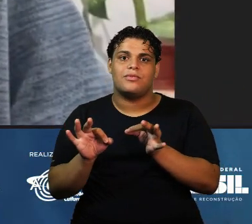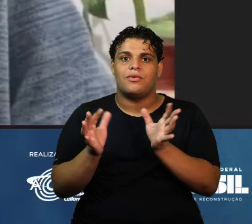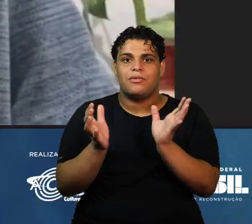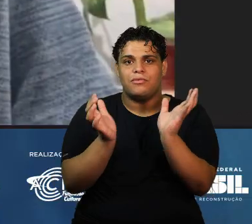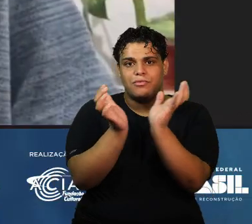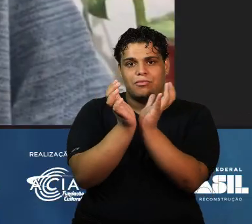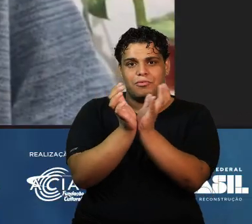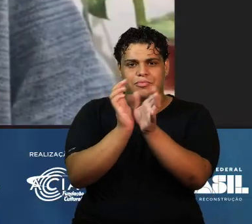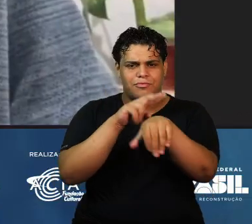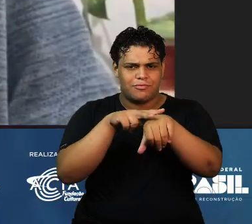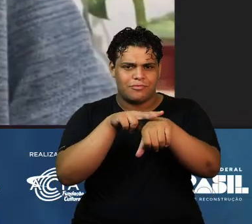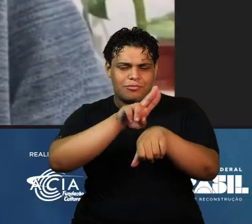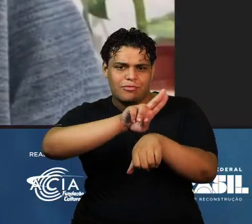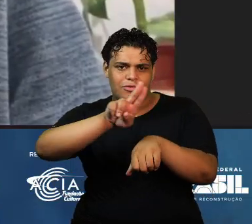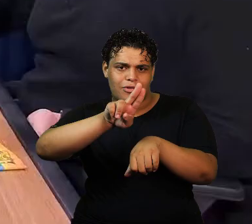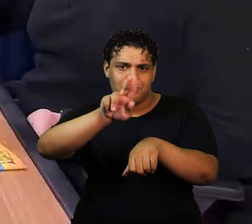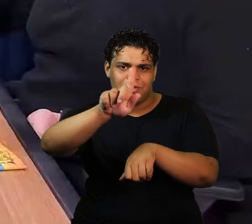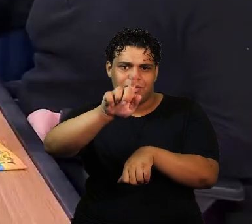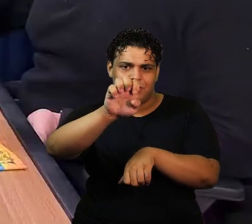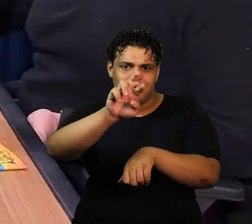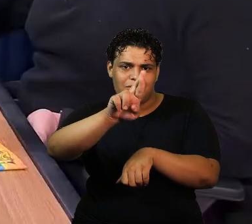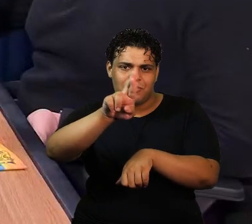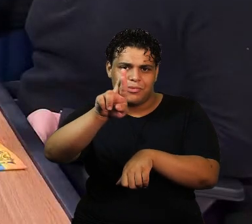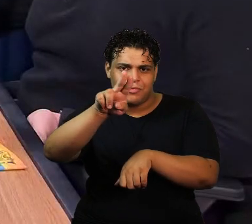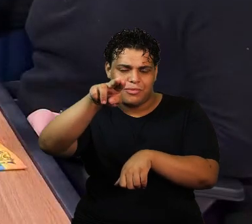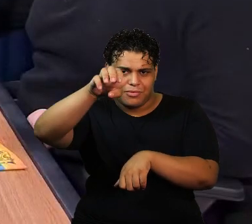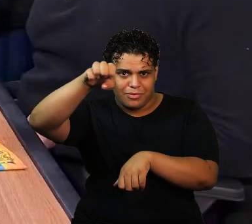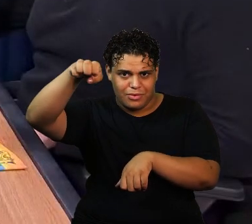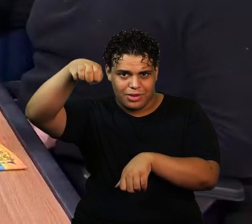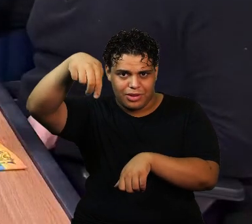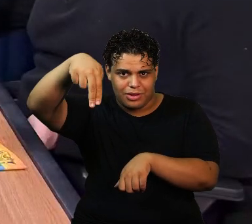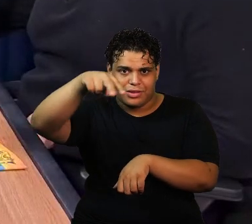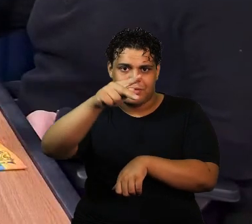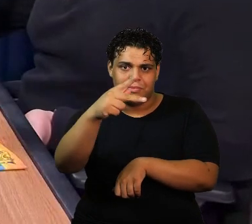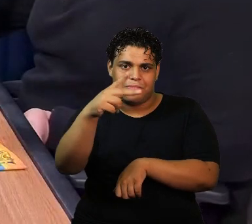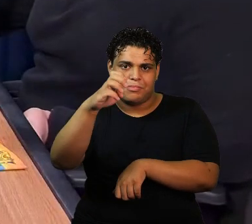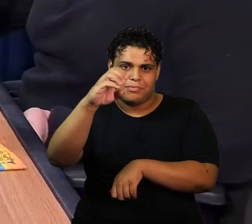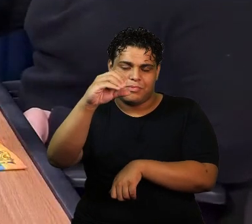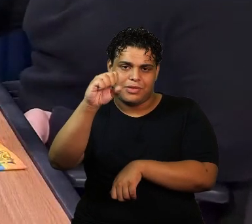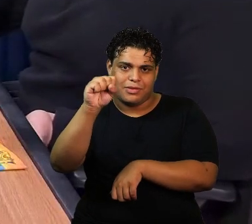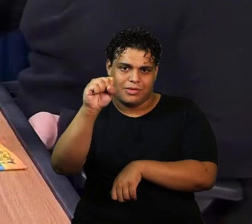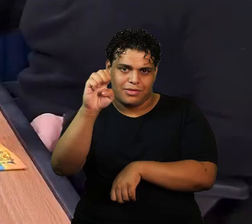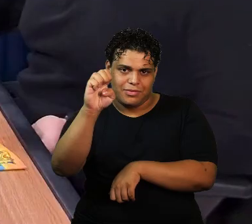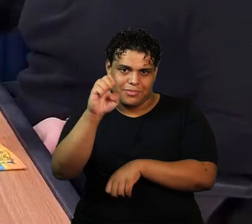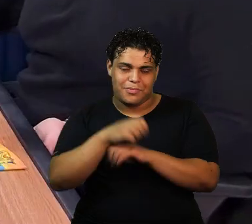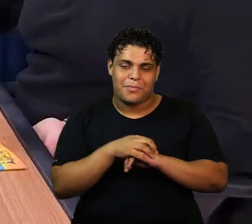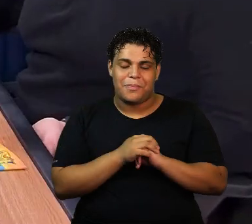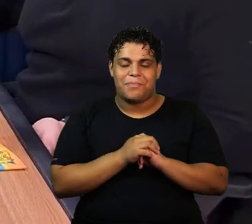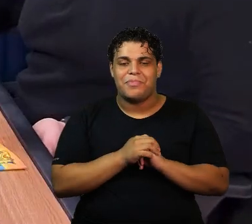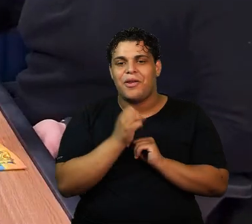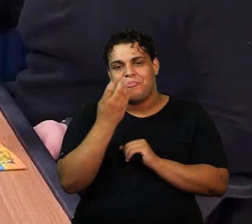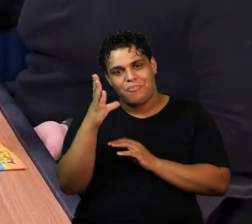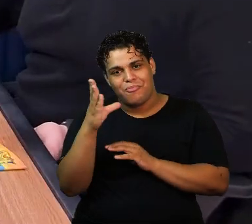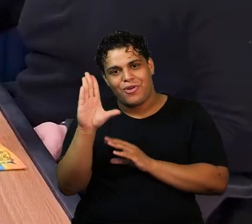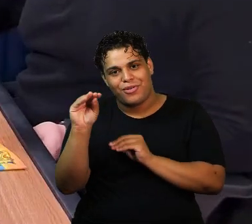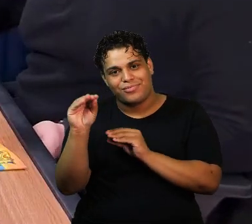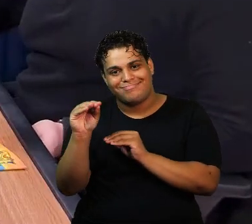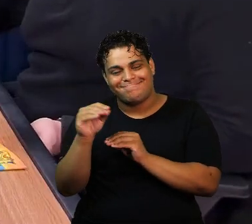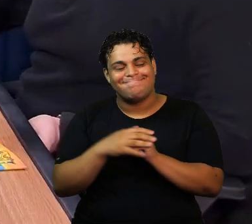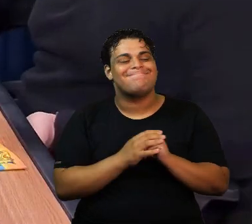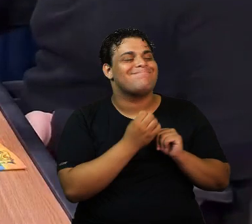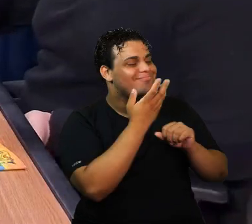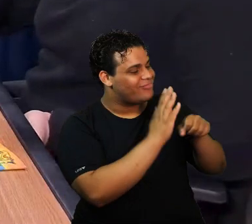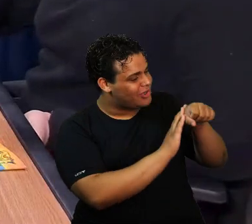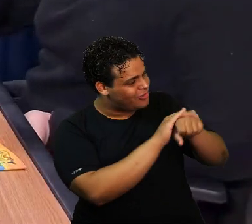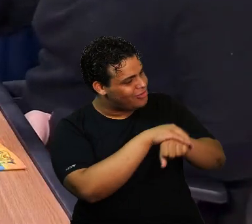Greenpeace, lá de Bertioga. Então, muito boa noite aos nossos convidados. Boa noite, Jonas. Boa noite, Elisa. É Boa um noite. prazer estar aqui